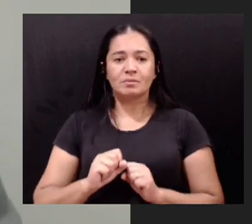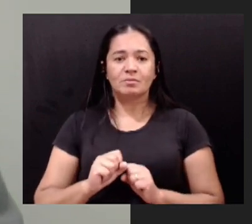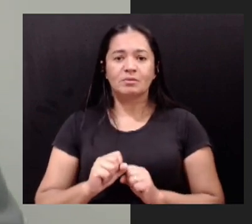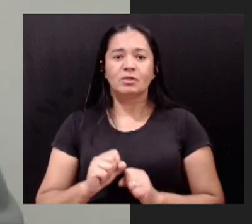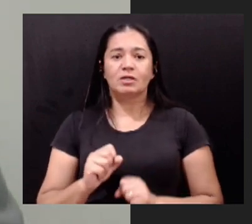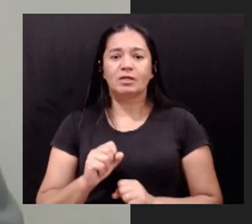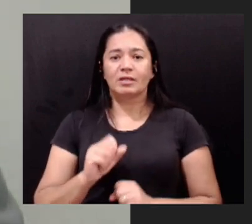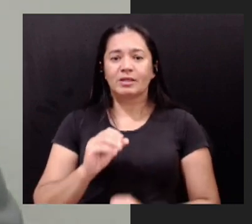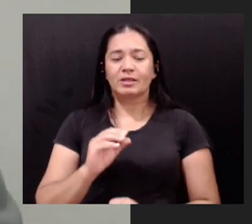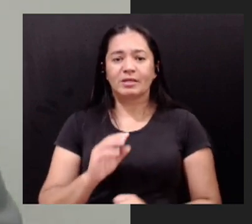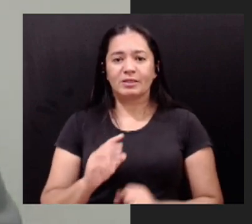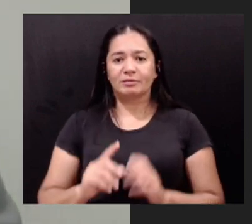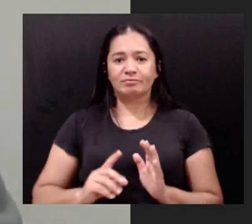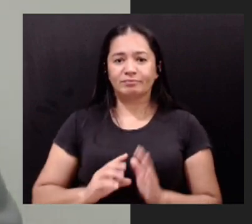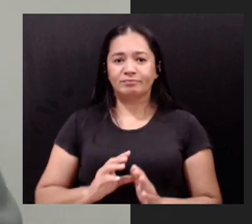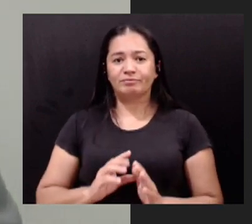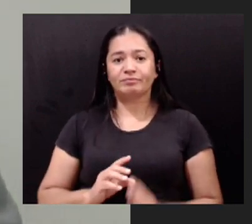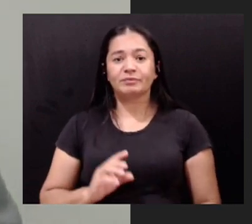Helicobacter pylori.